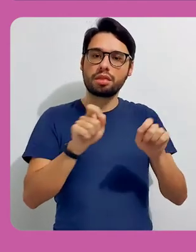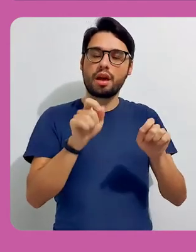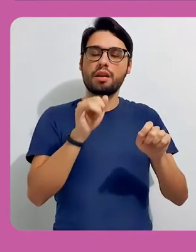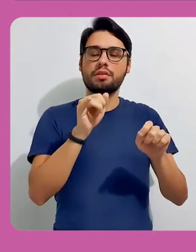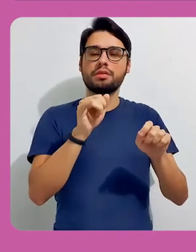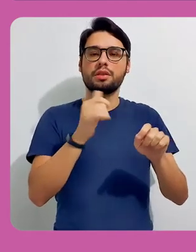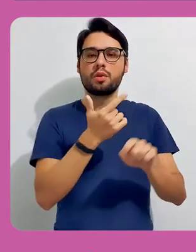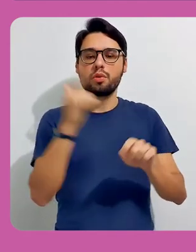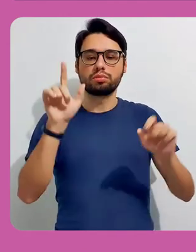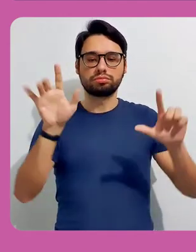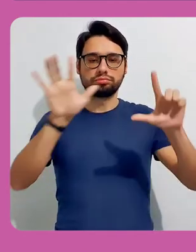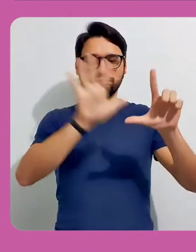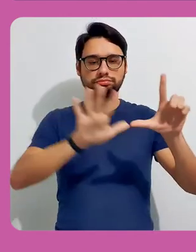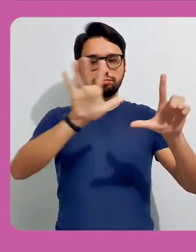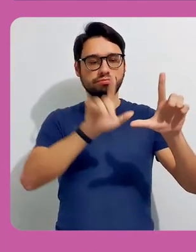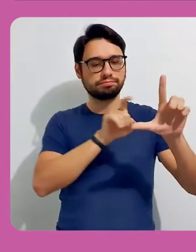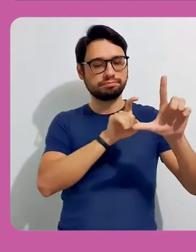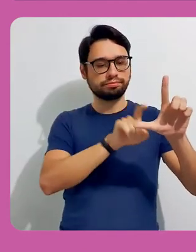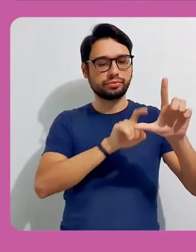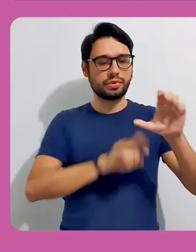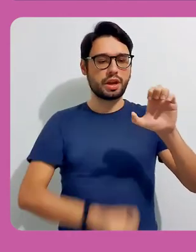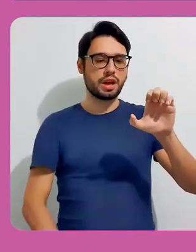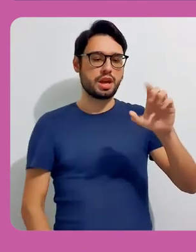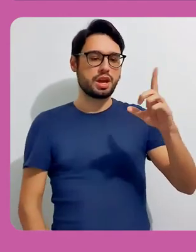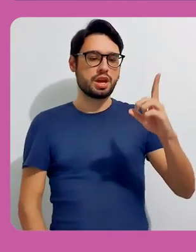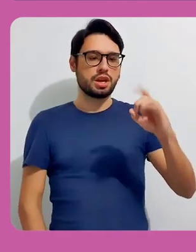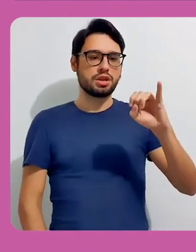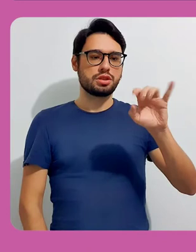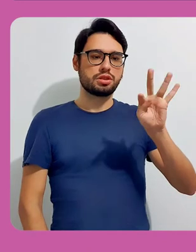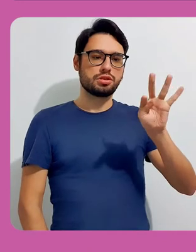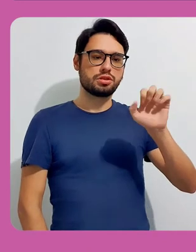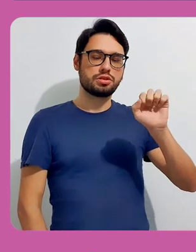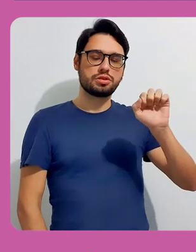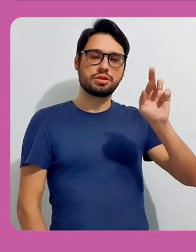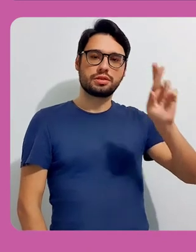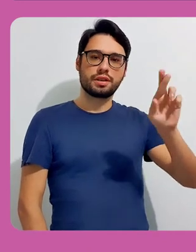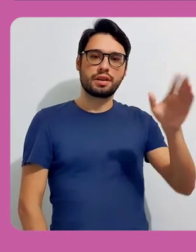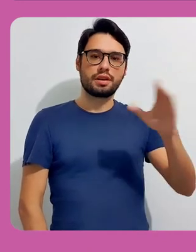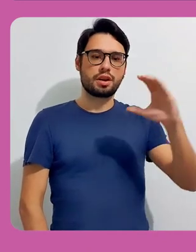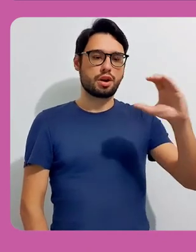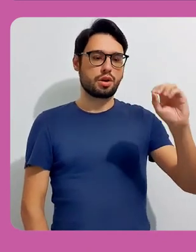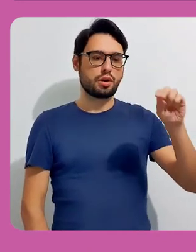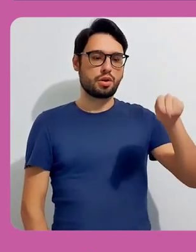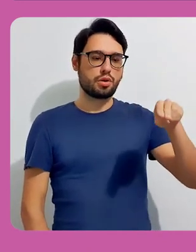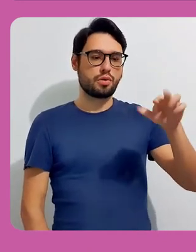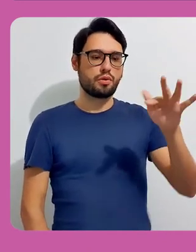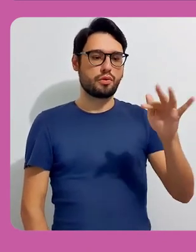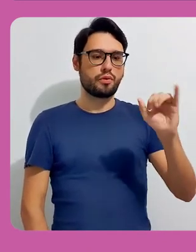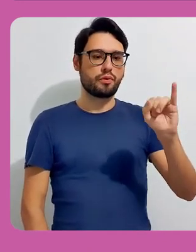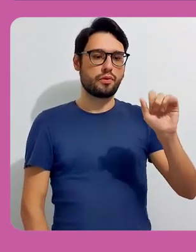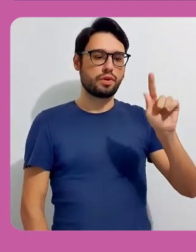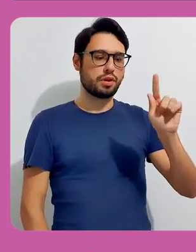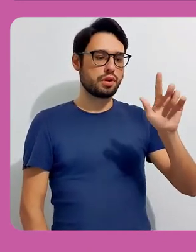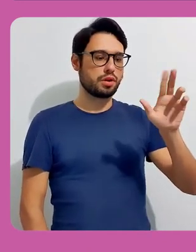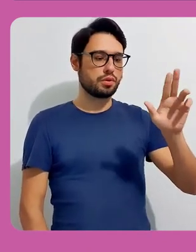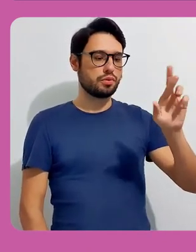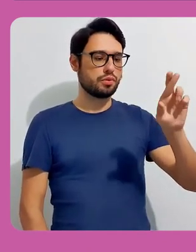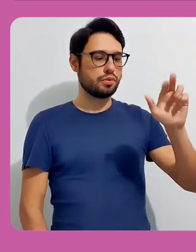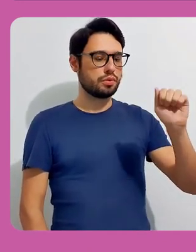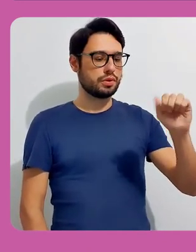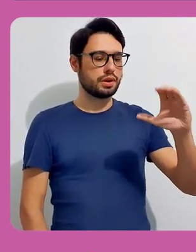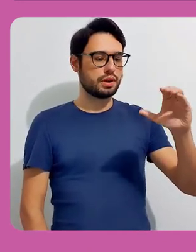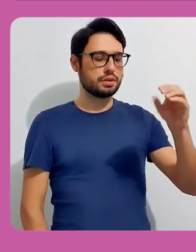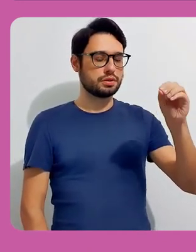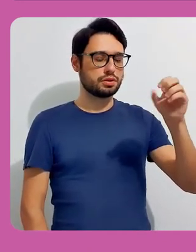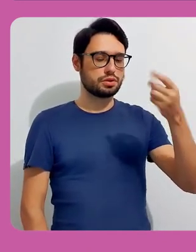configurações para voltar e alterar as informações que você é a incluiu no